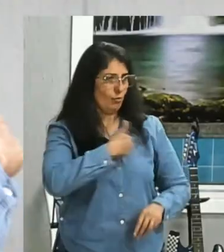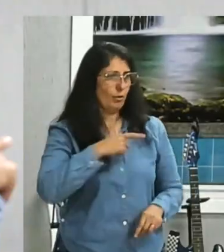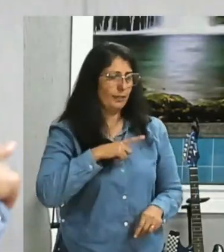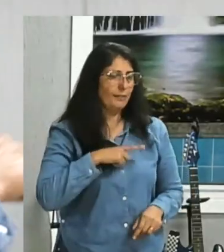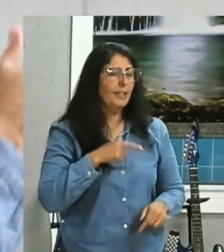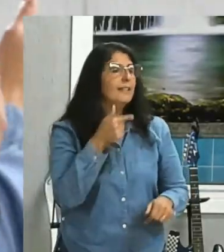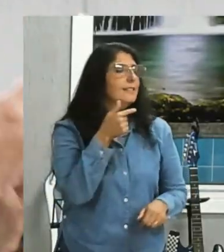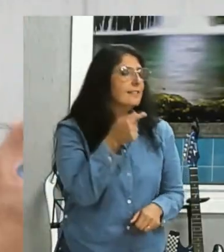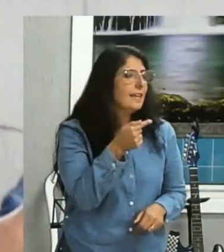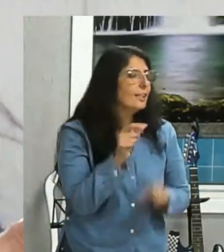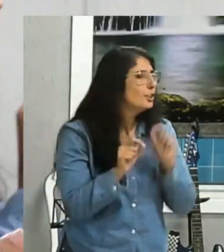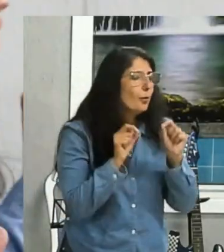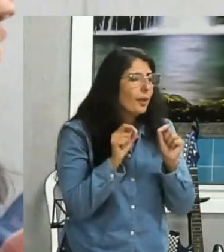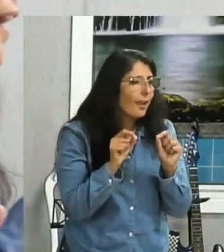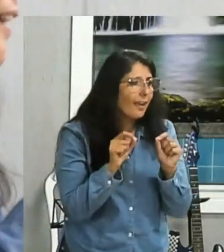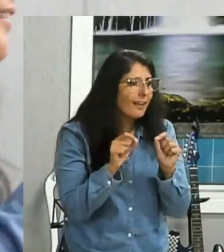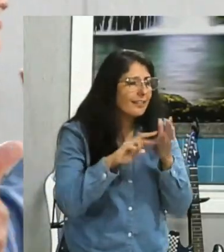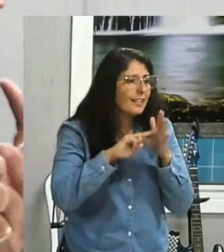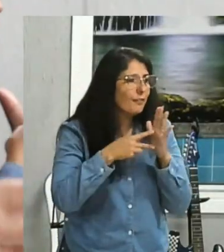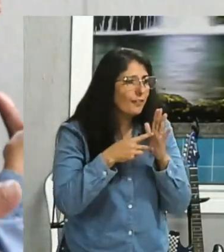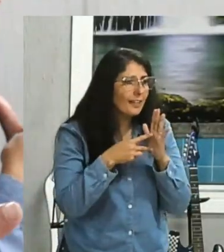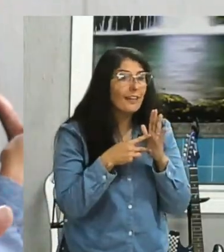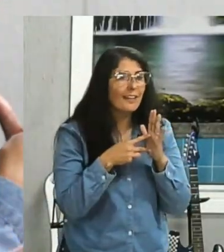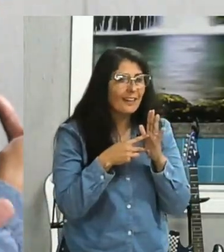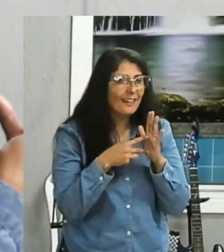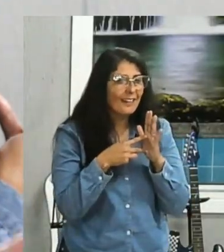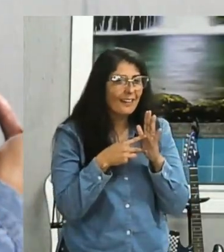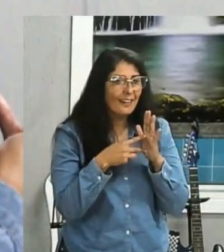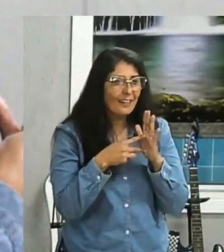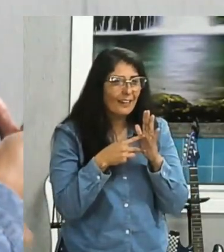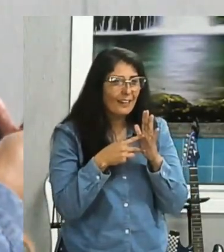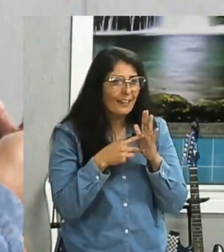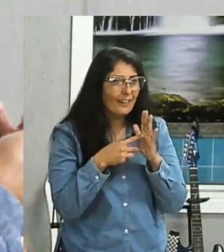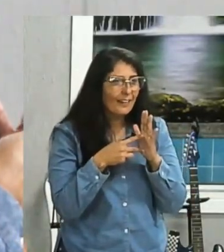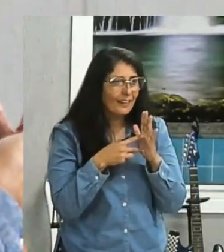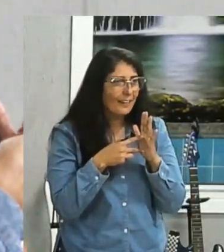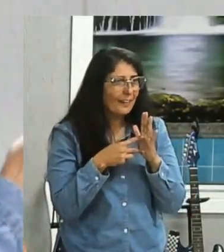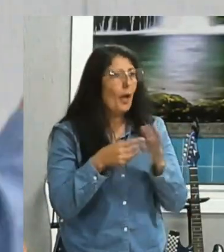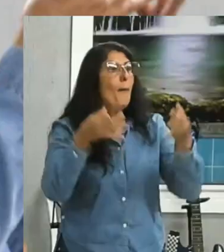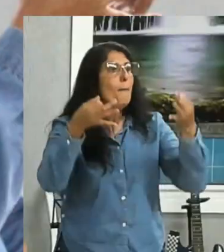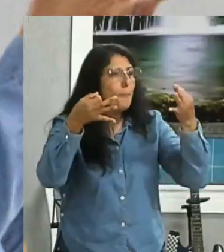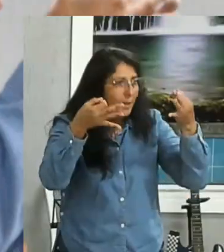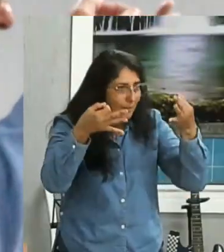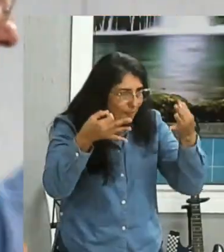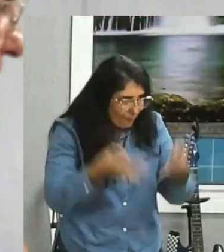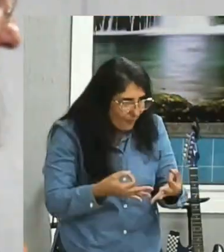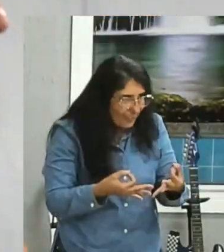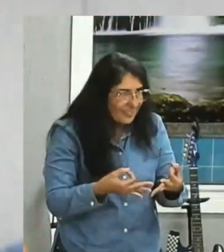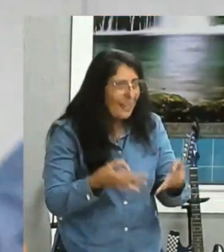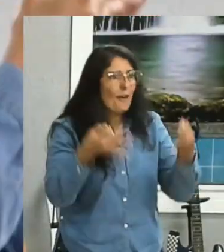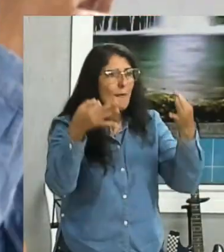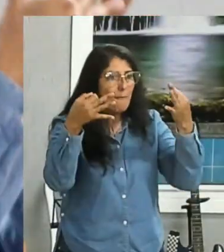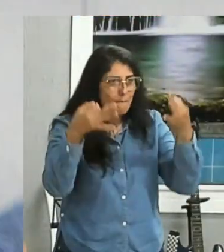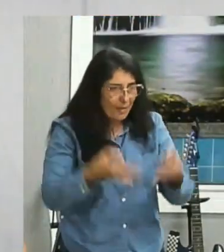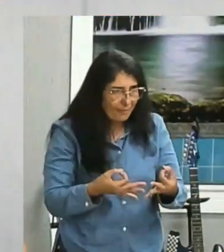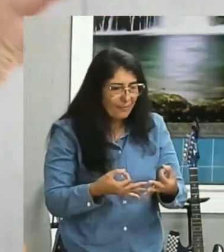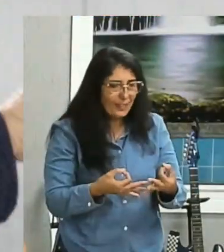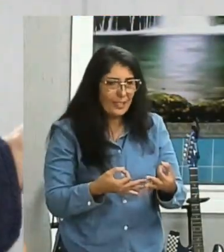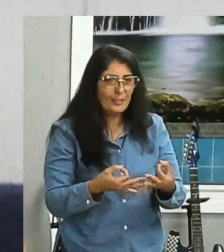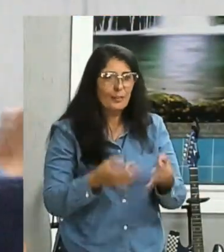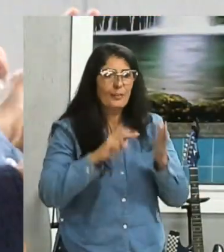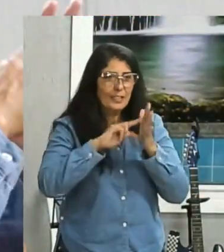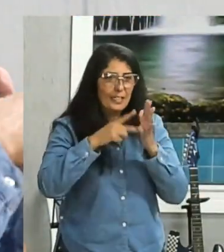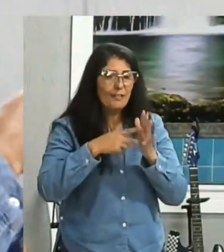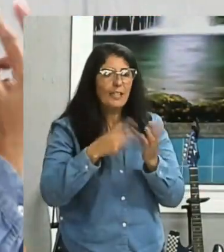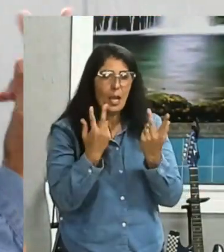número que significa completude, plenitude, perfeição. Essa visão